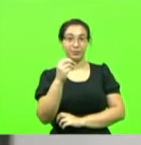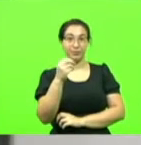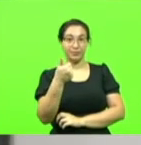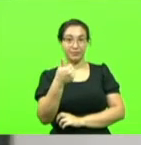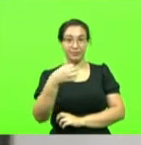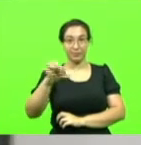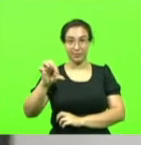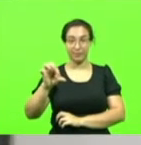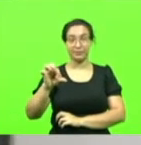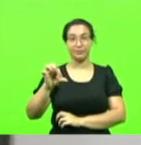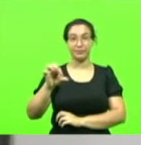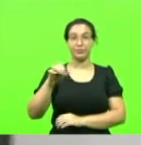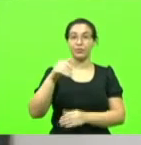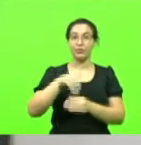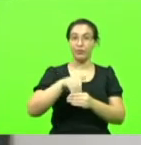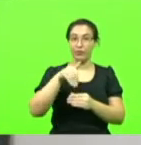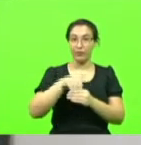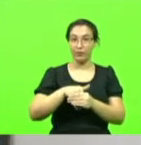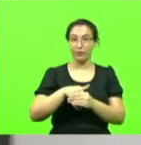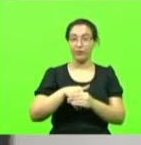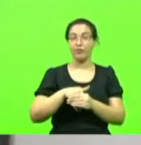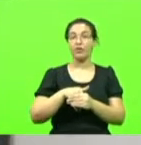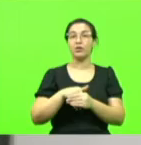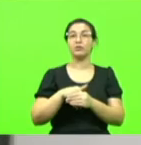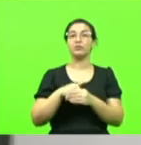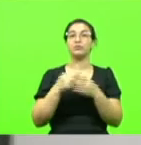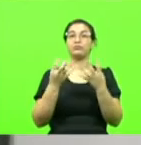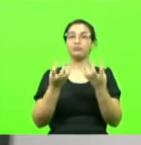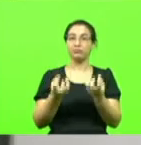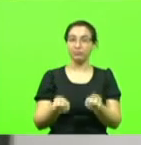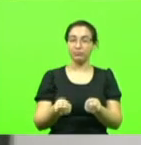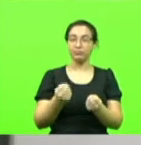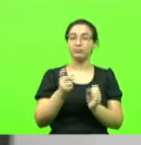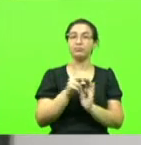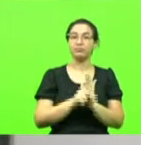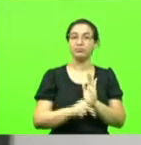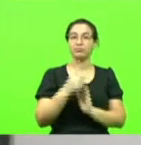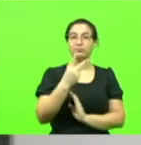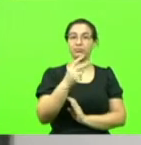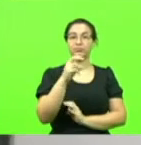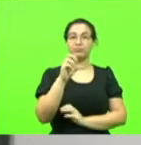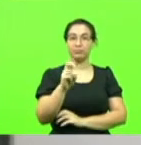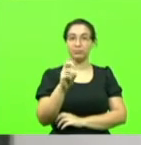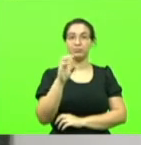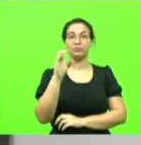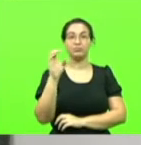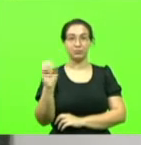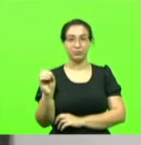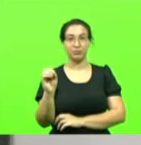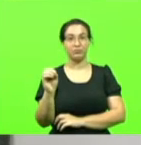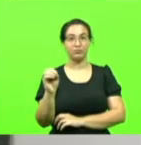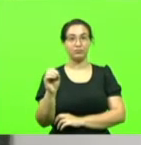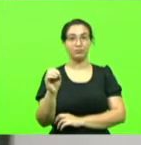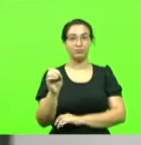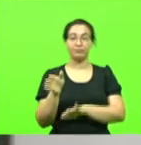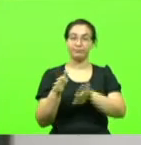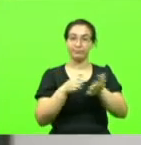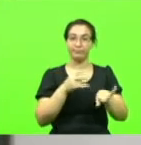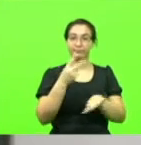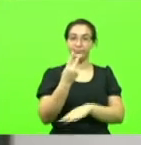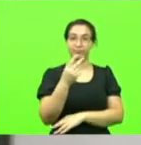âmbito desta comissão voto pelo apensamento do projeto 258 ao projeto de lei 263